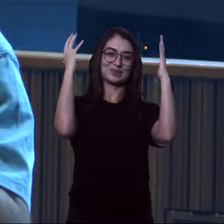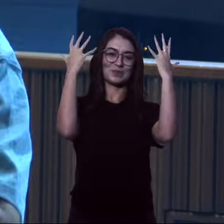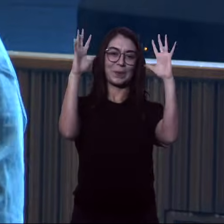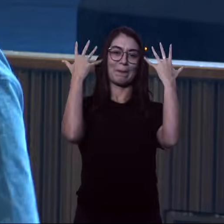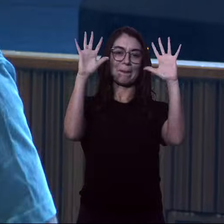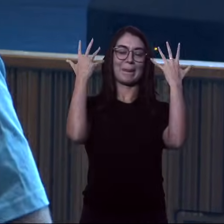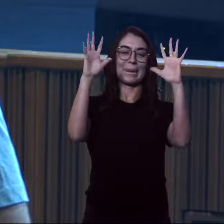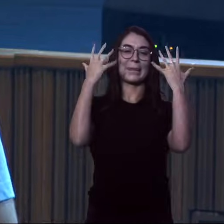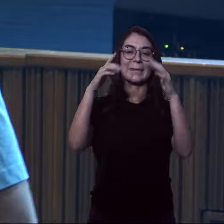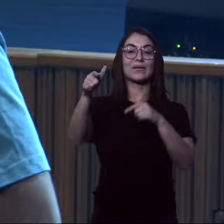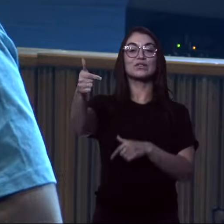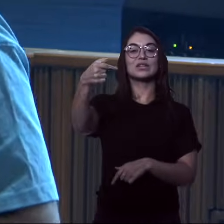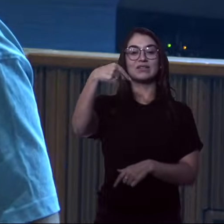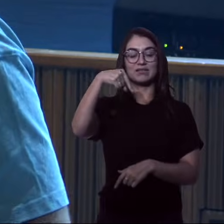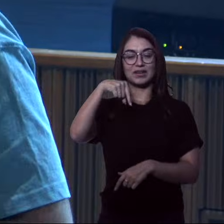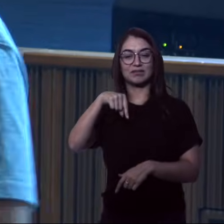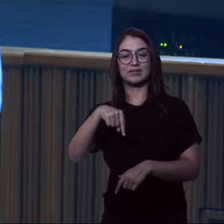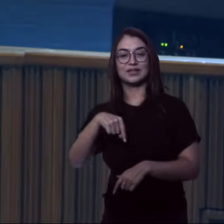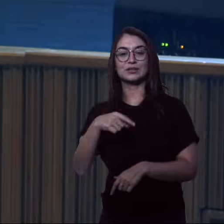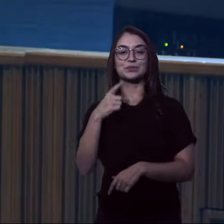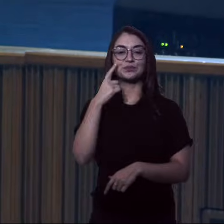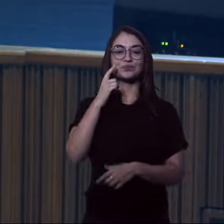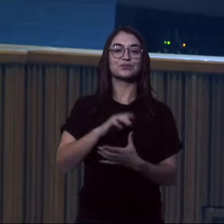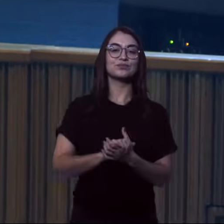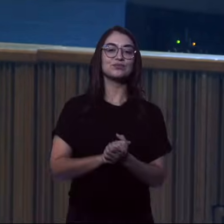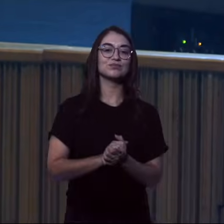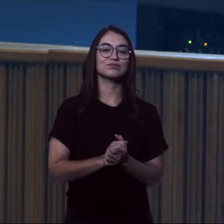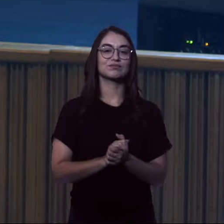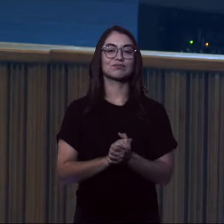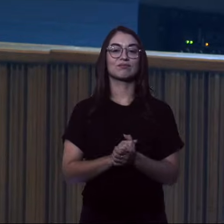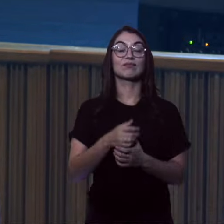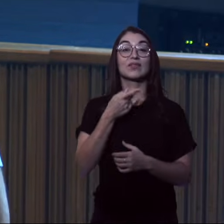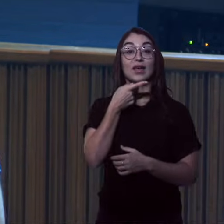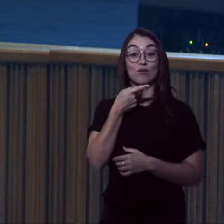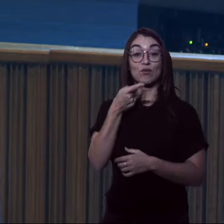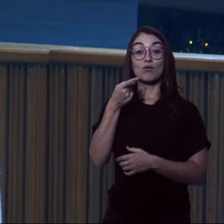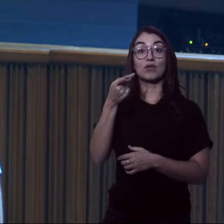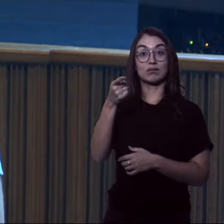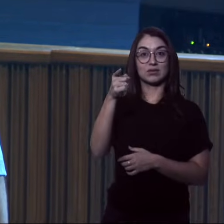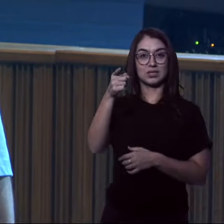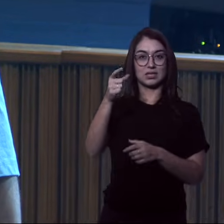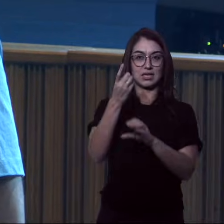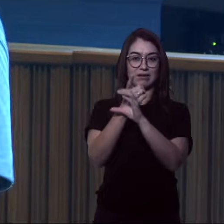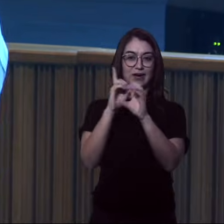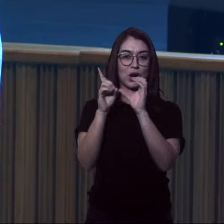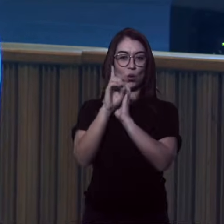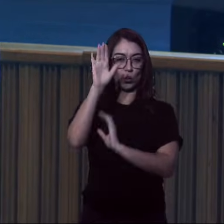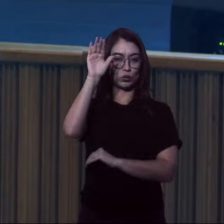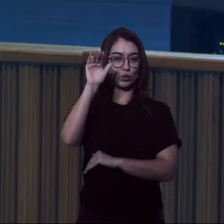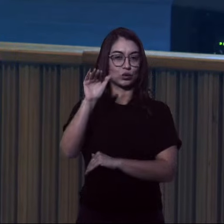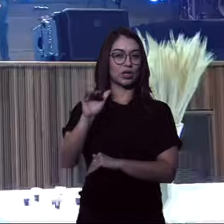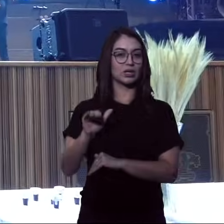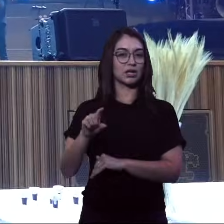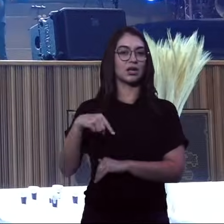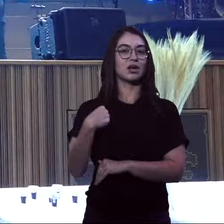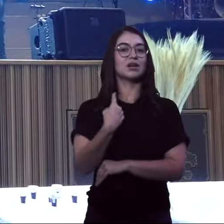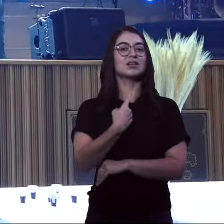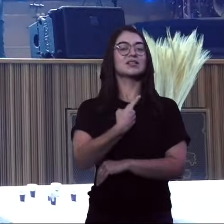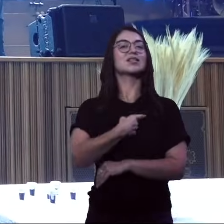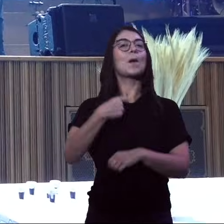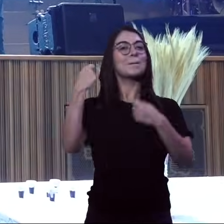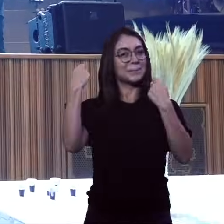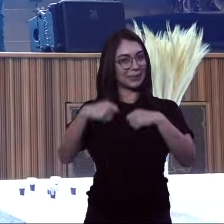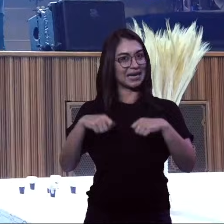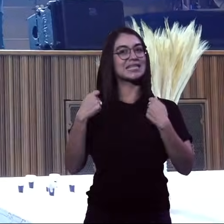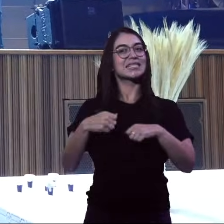E enquanto ele vai vindo, eu vou dar uma palavra para você que vem no culto das 5. Nós estamos precisando de